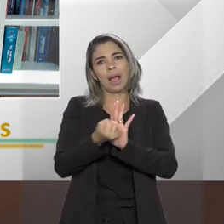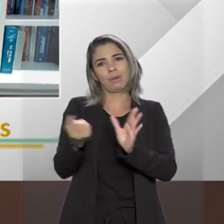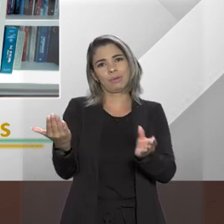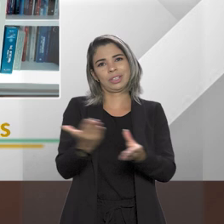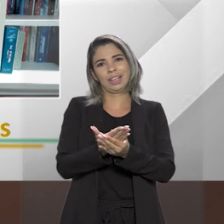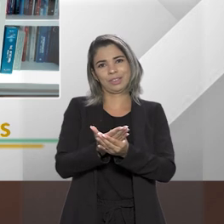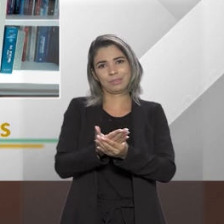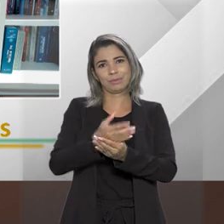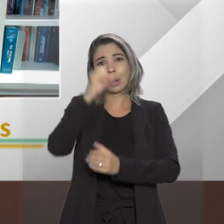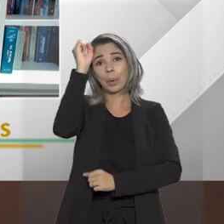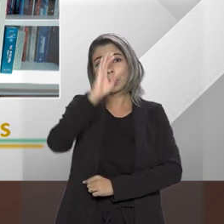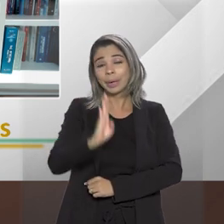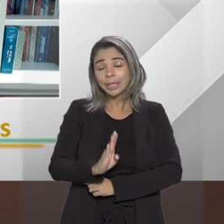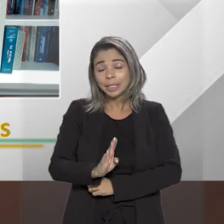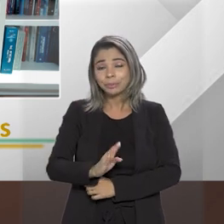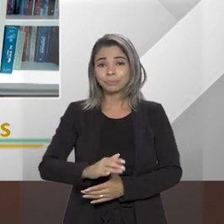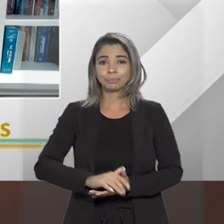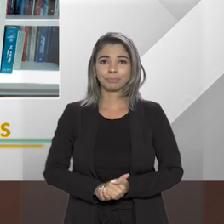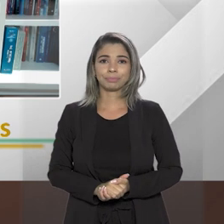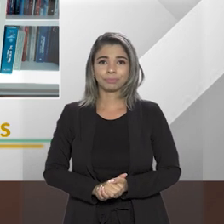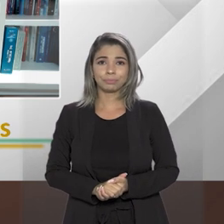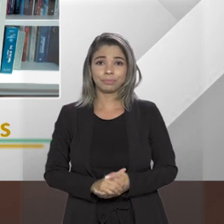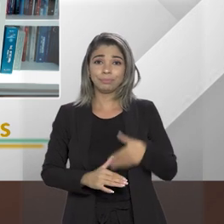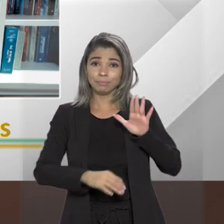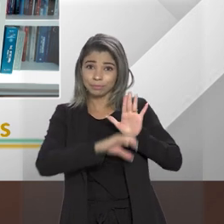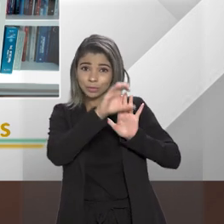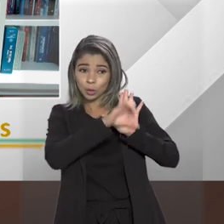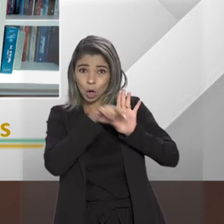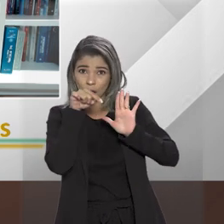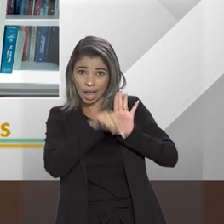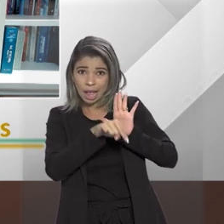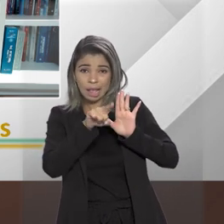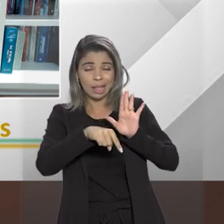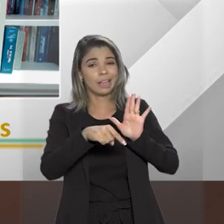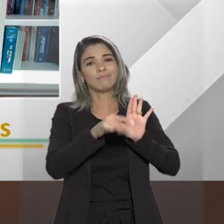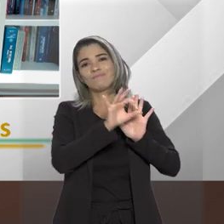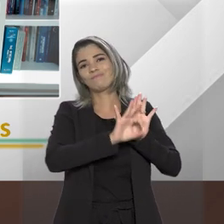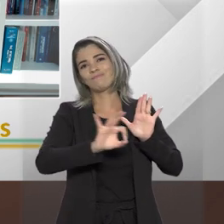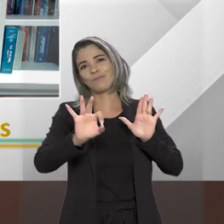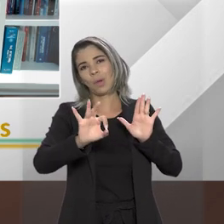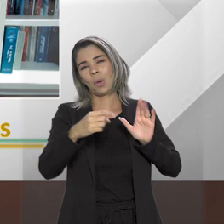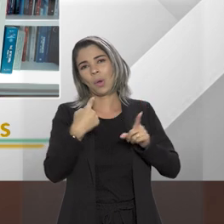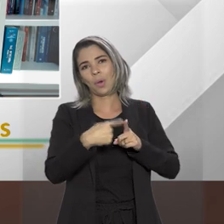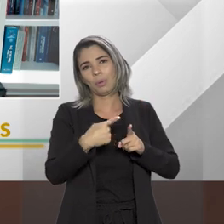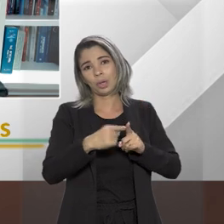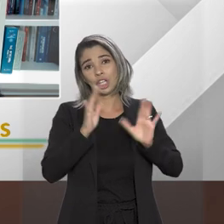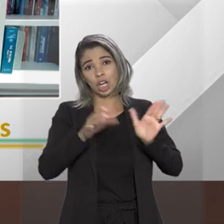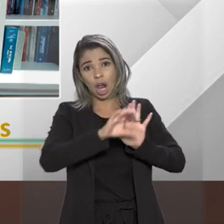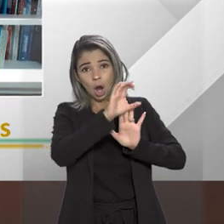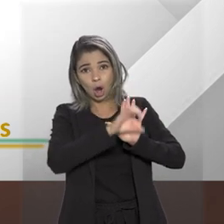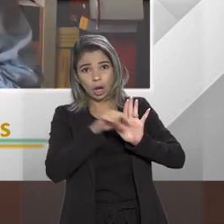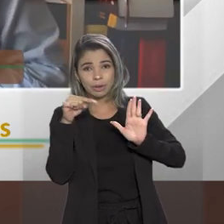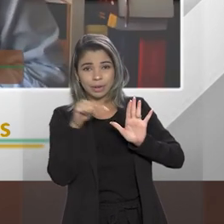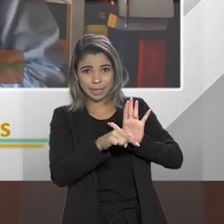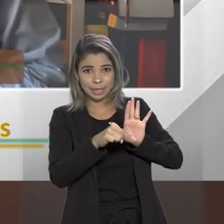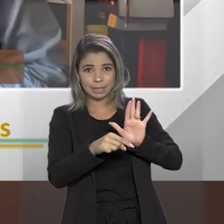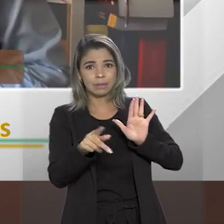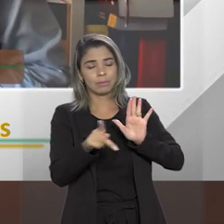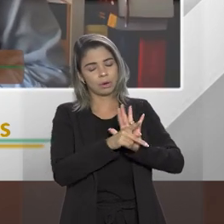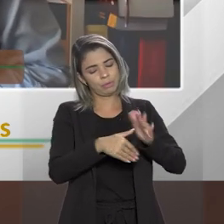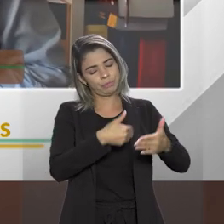país? Esse código, Fátima, é um código curiosíssimo, porque, embora seja um código para o